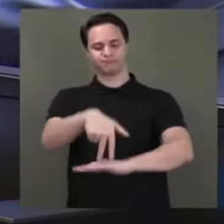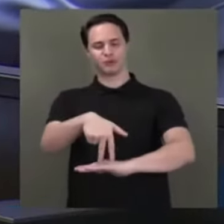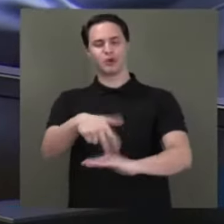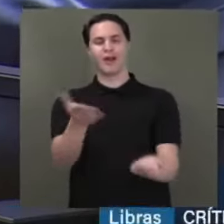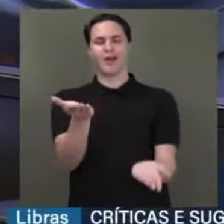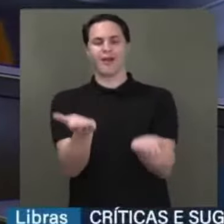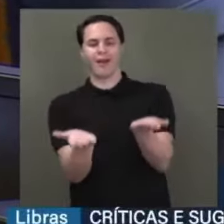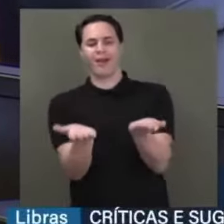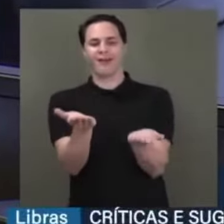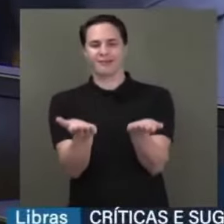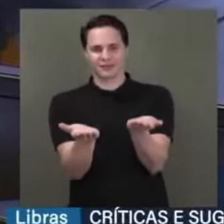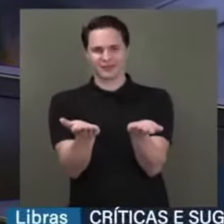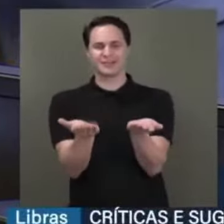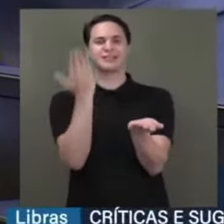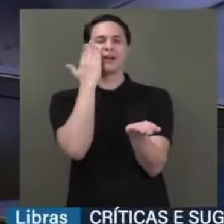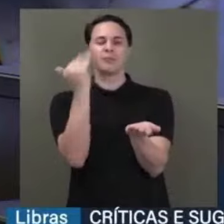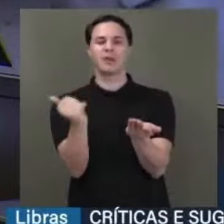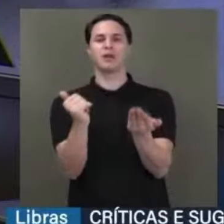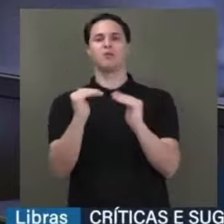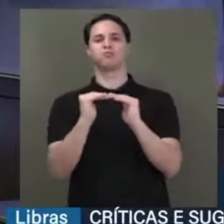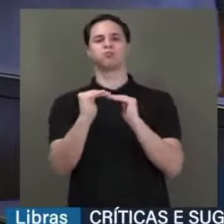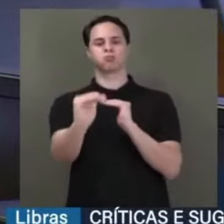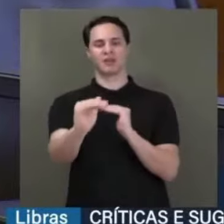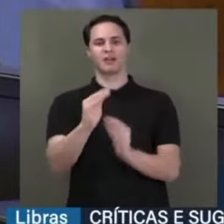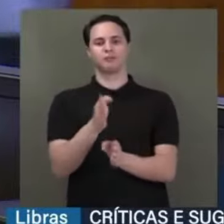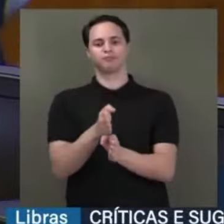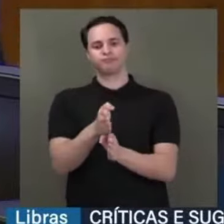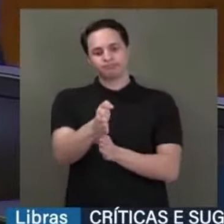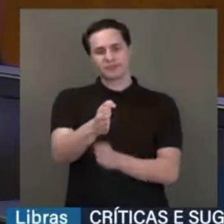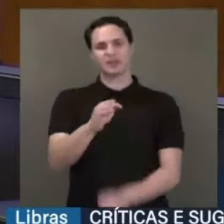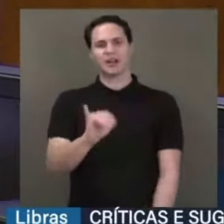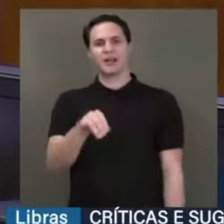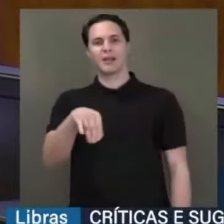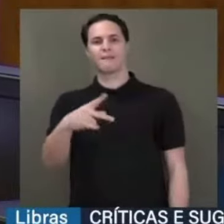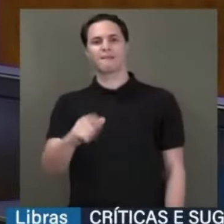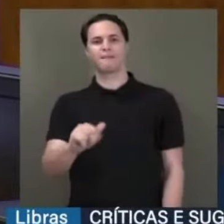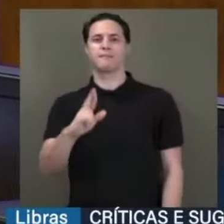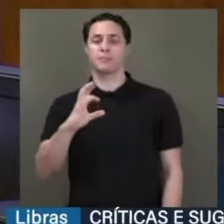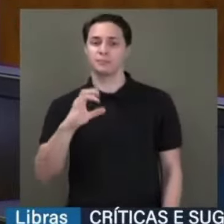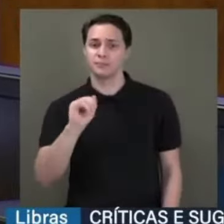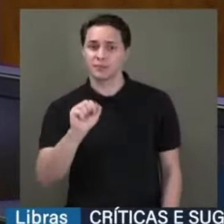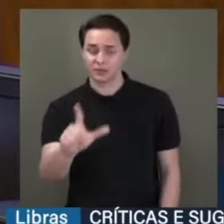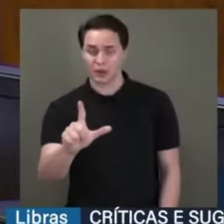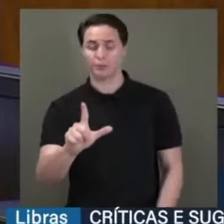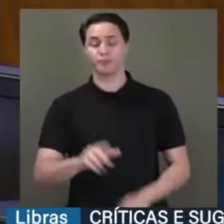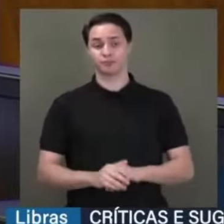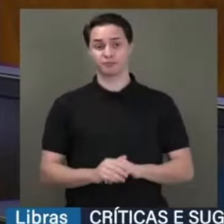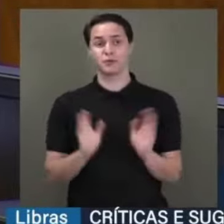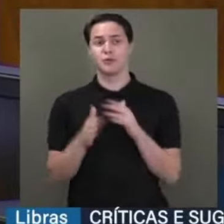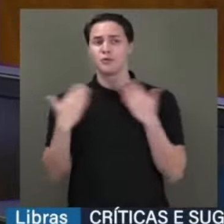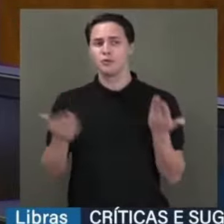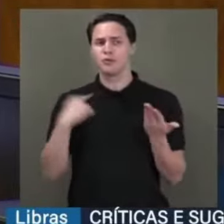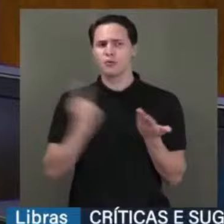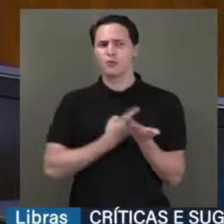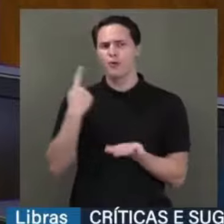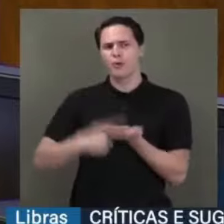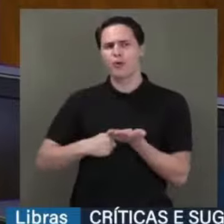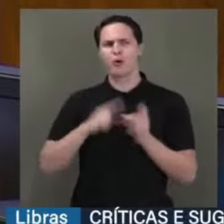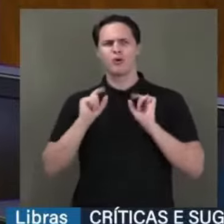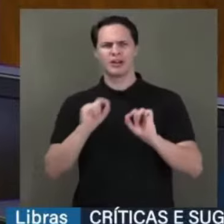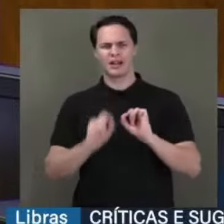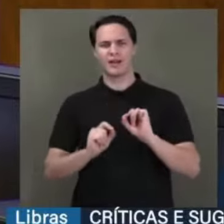equilíbrio de imparcialidade e de independência nosso compromisso transcende as fronteiras